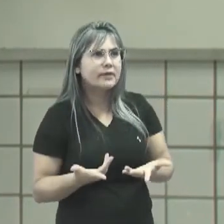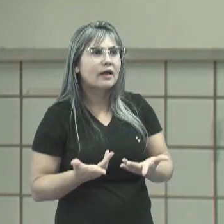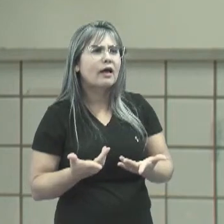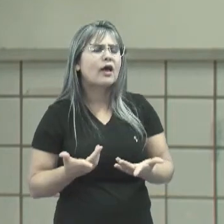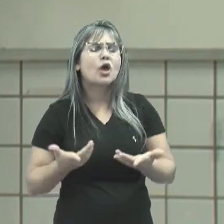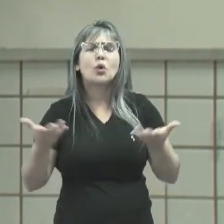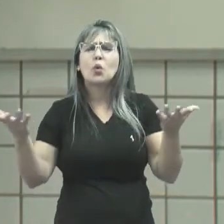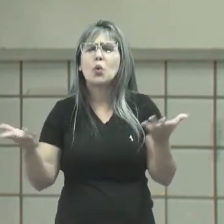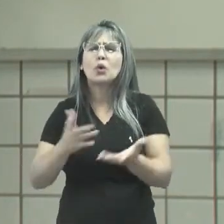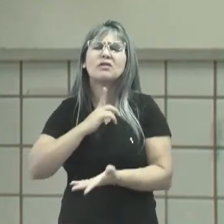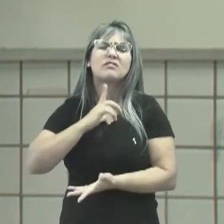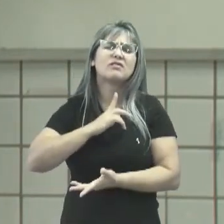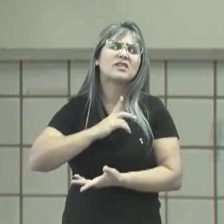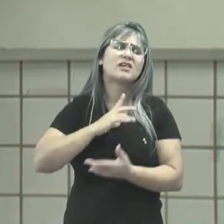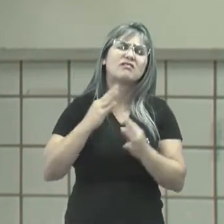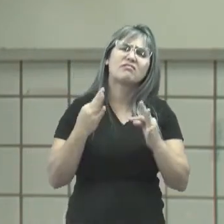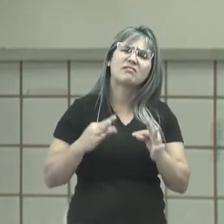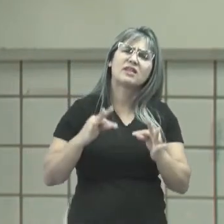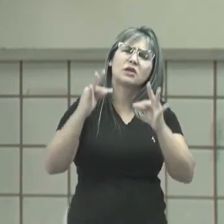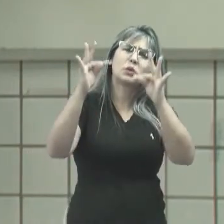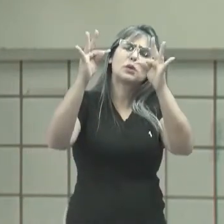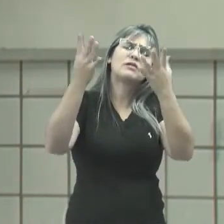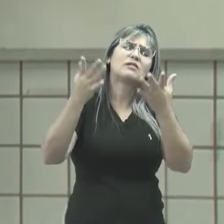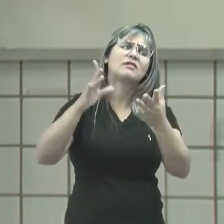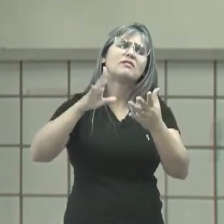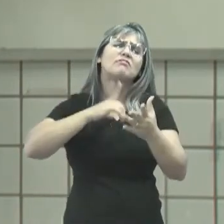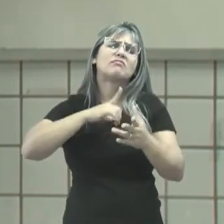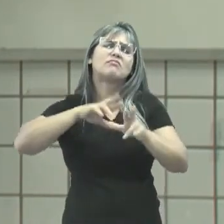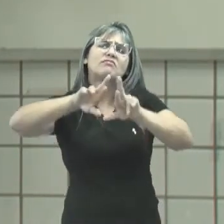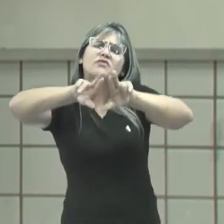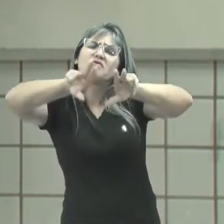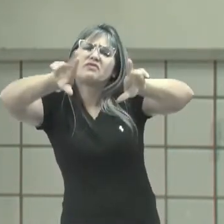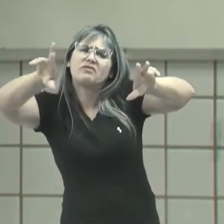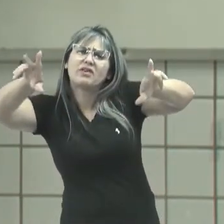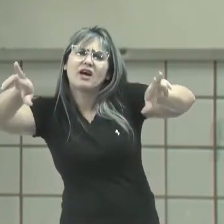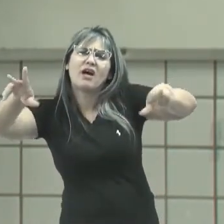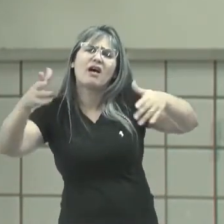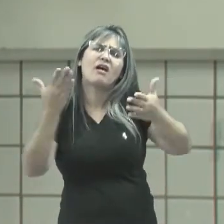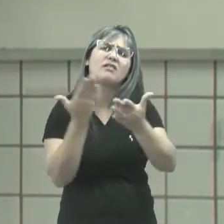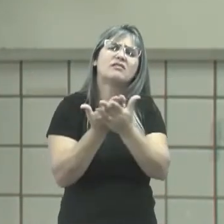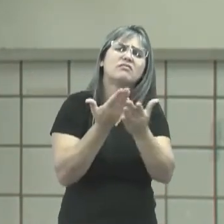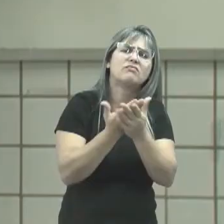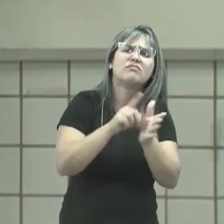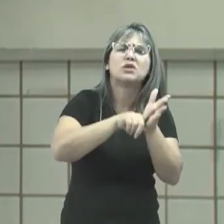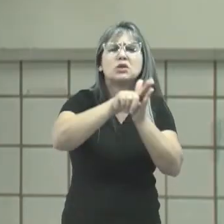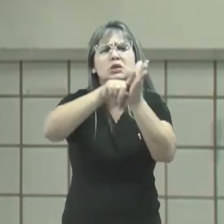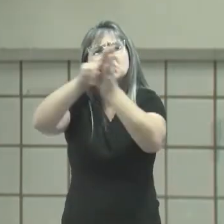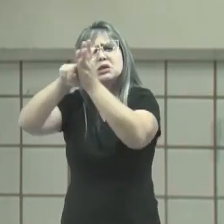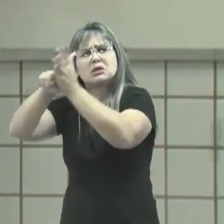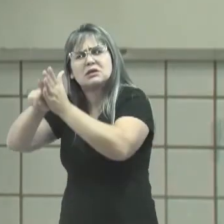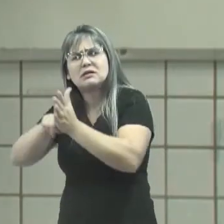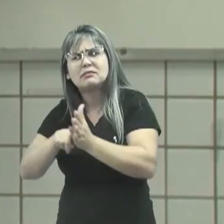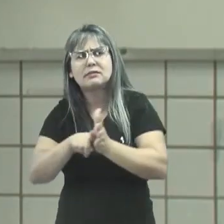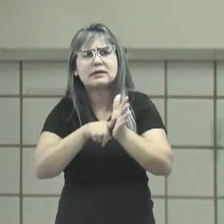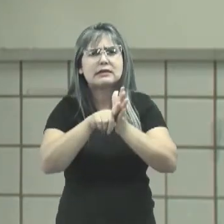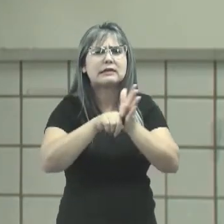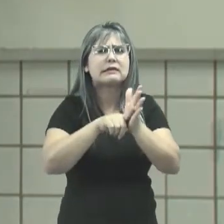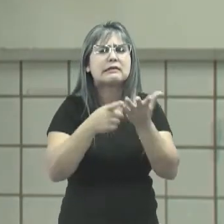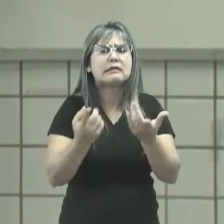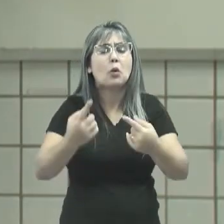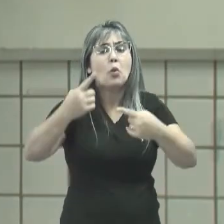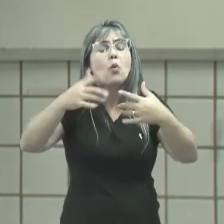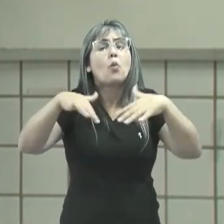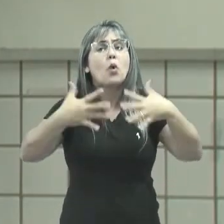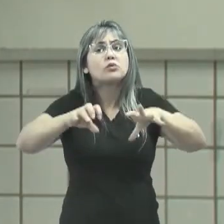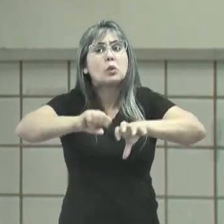satélites de pesquisa, e aí esse material, se você fosse pesar esse material todo, esse material que não é mais utilizado, tem